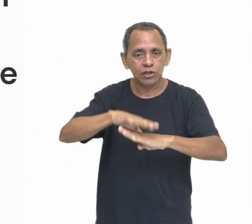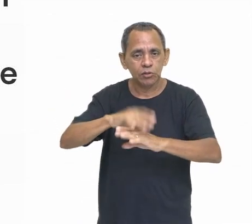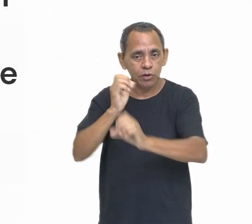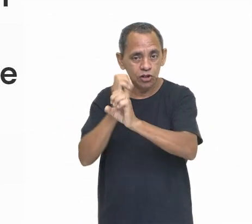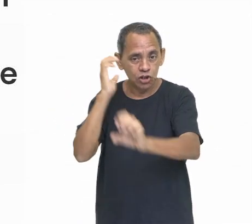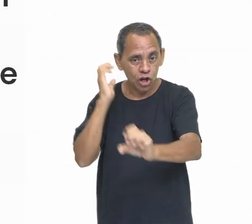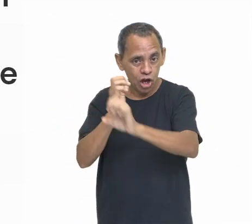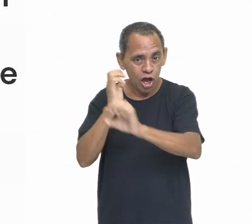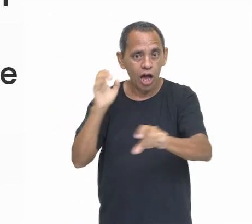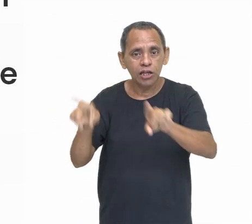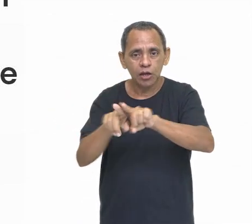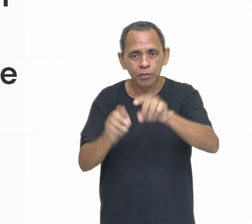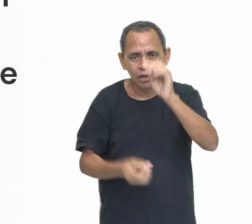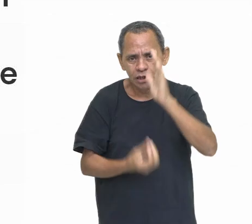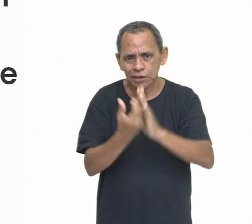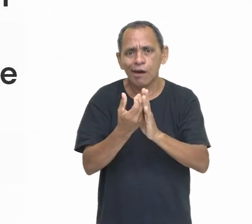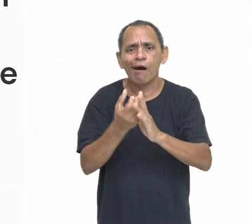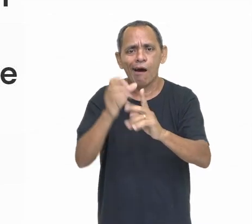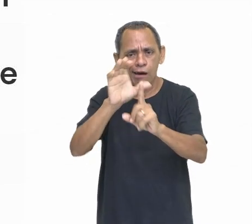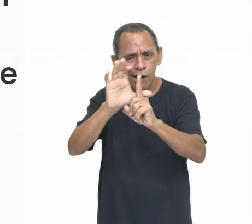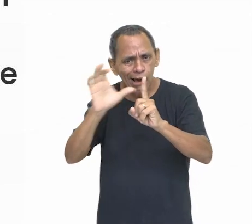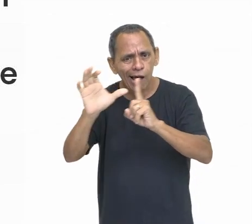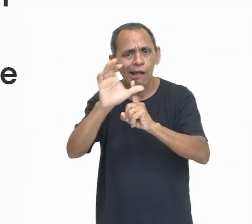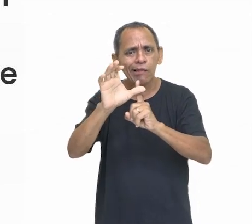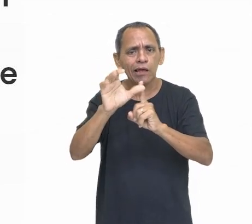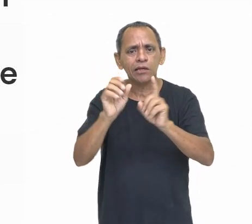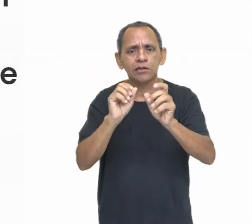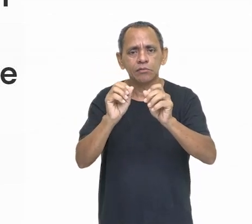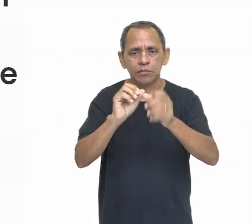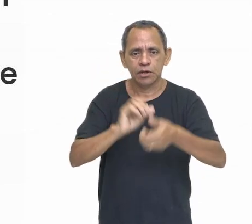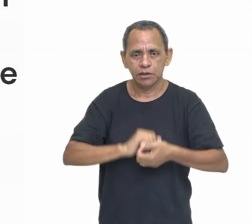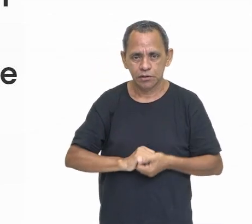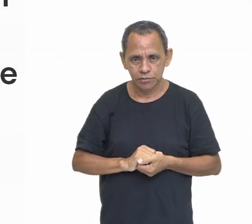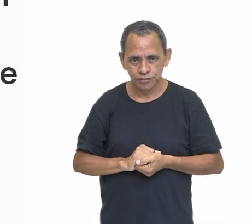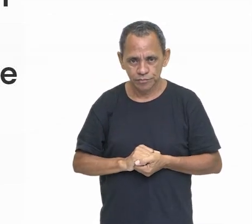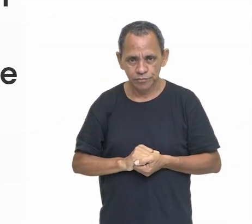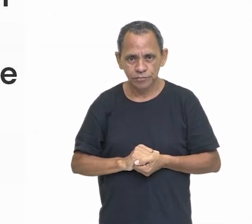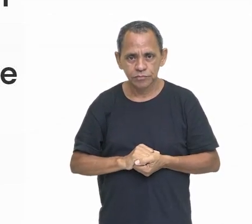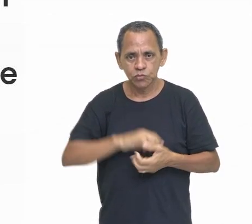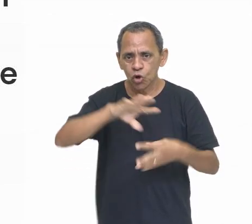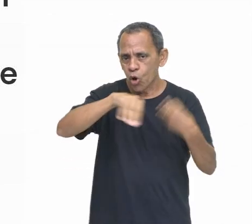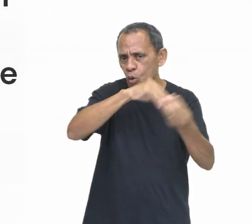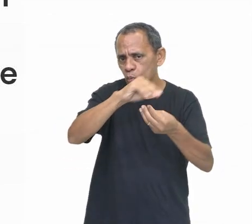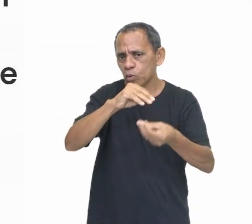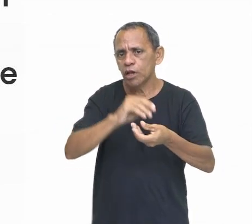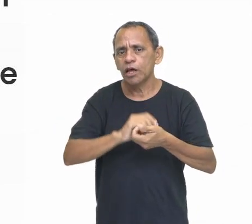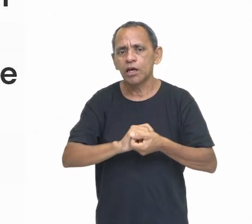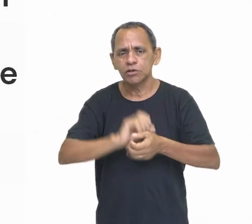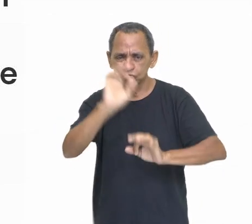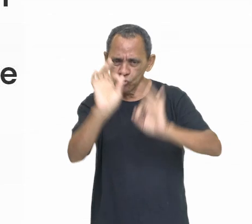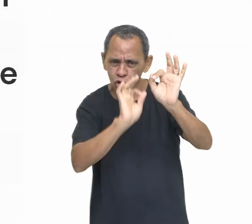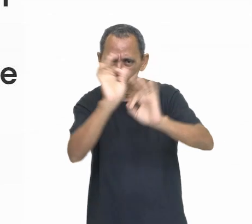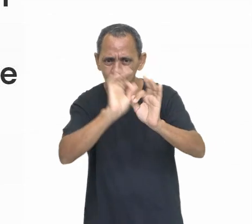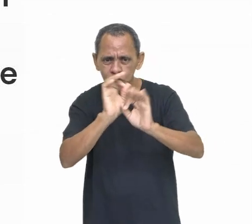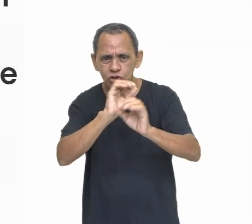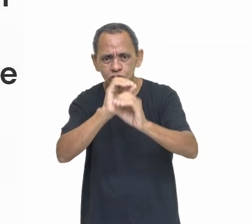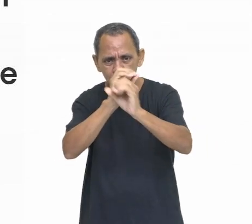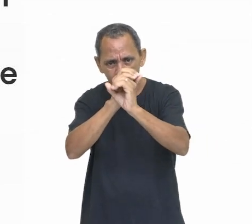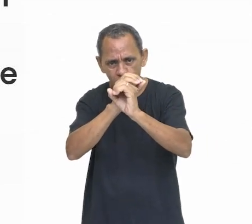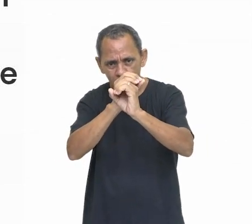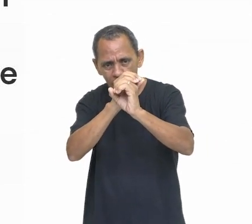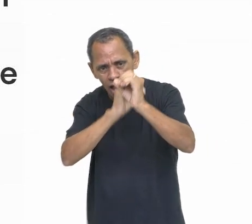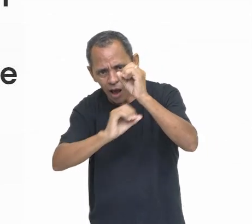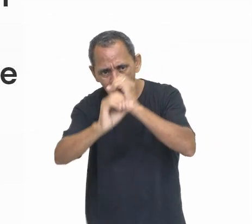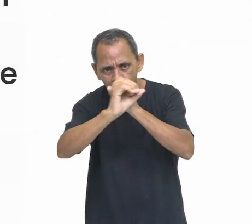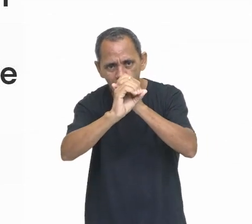engenharia, elaboraram calendários complexos e precisos, mapearam os movimentos dos astros e desenvolveram